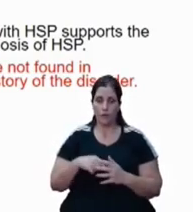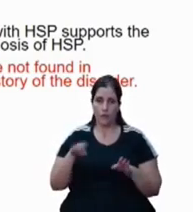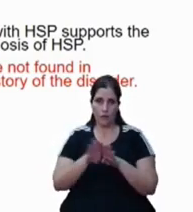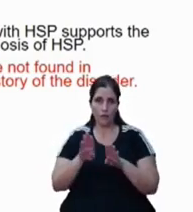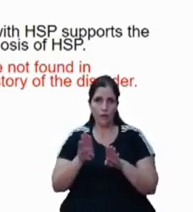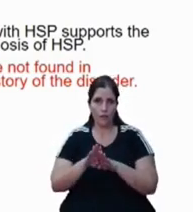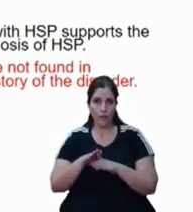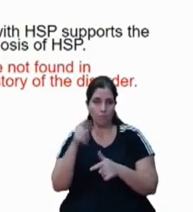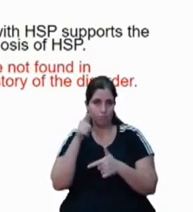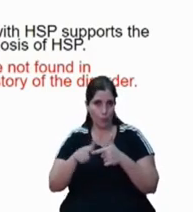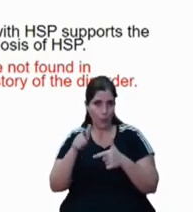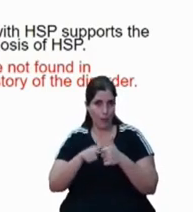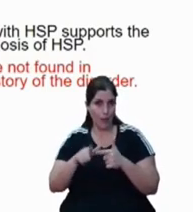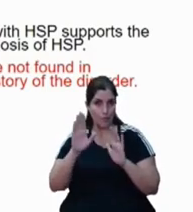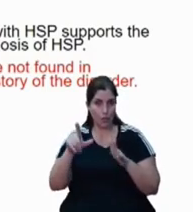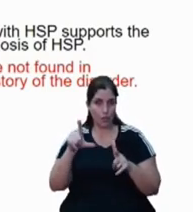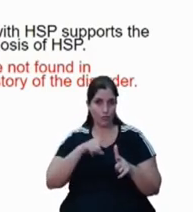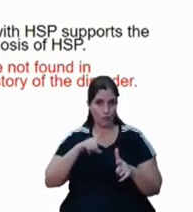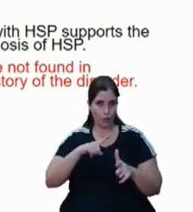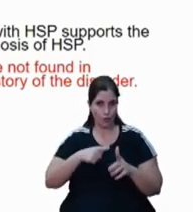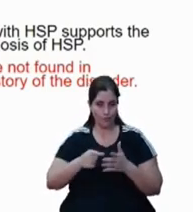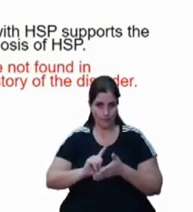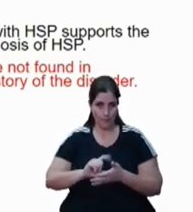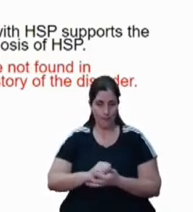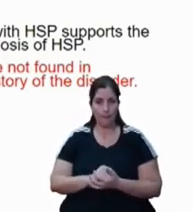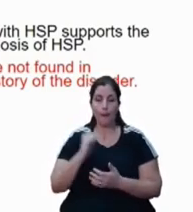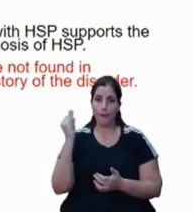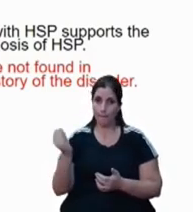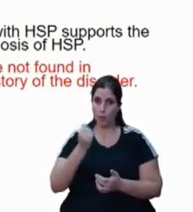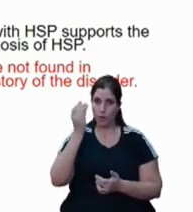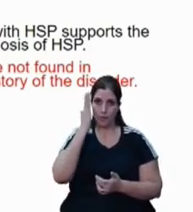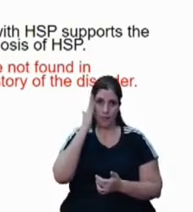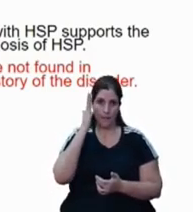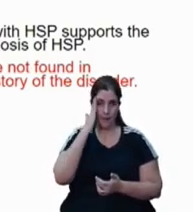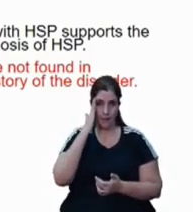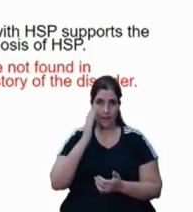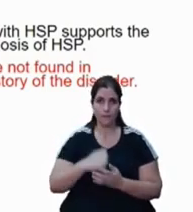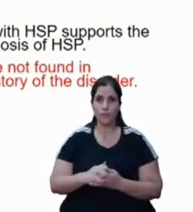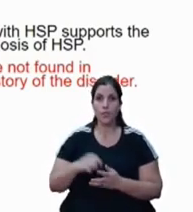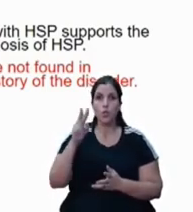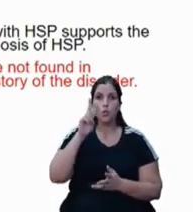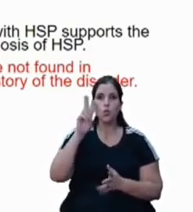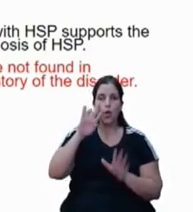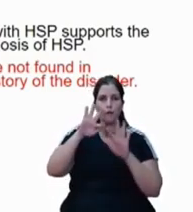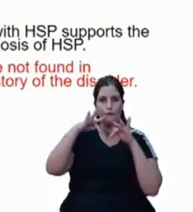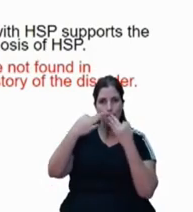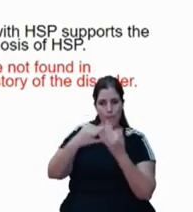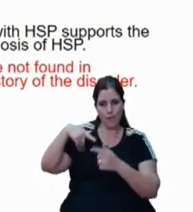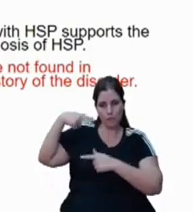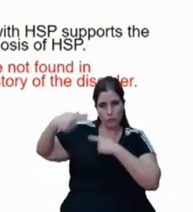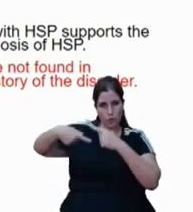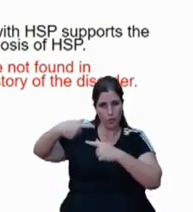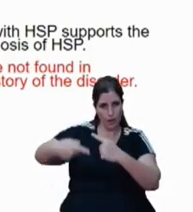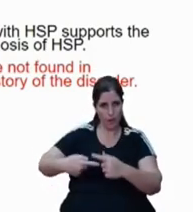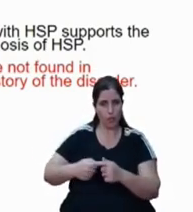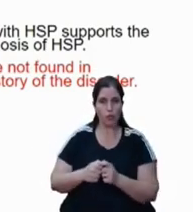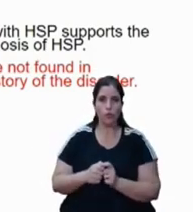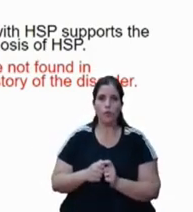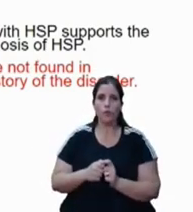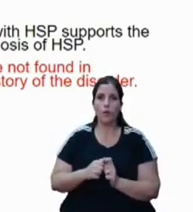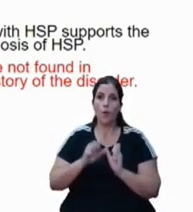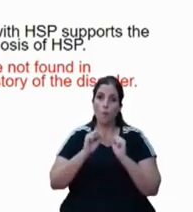e coexistentes excluídos. É importante reconhecer que a história familiar de desordens semelhantes pode ou não